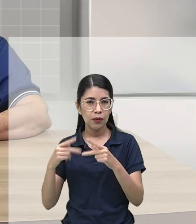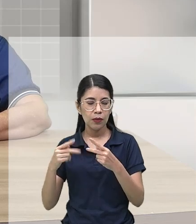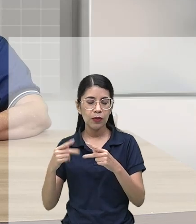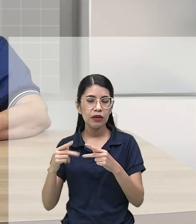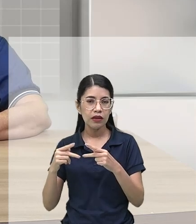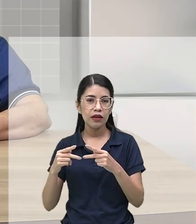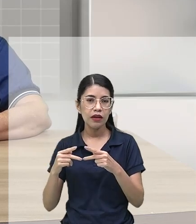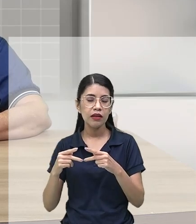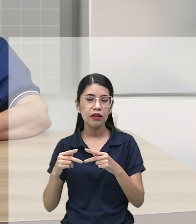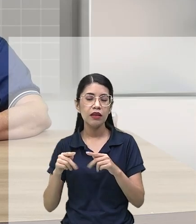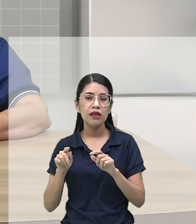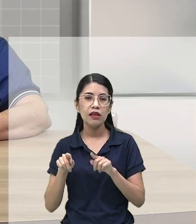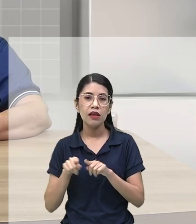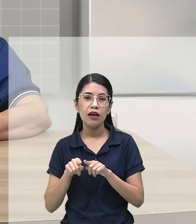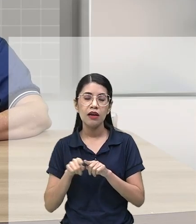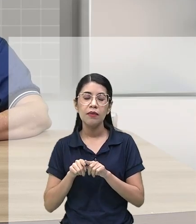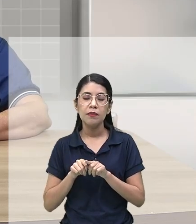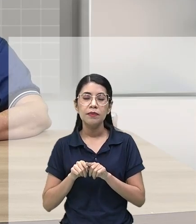bit.ly